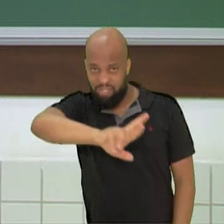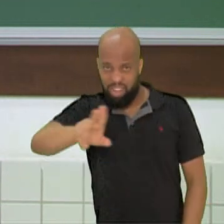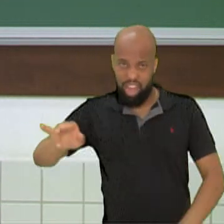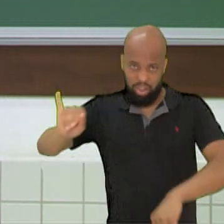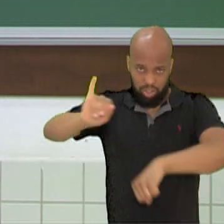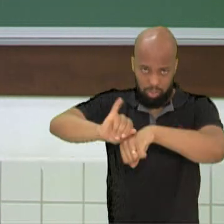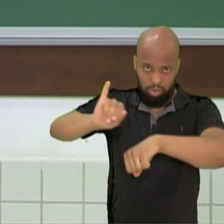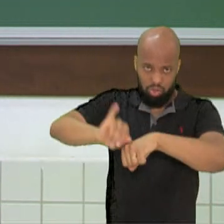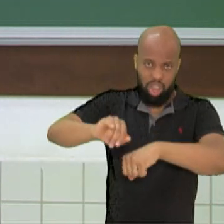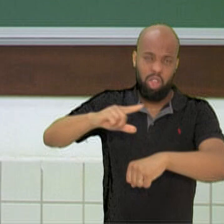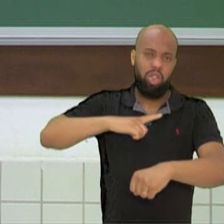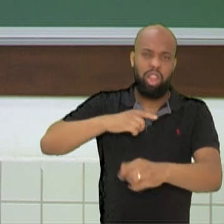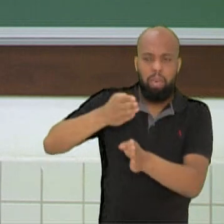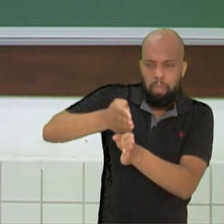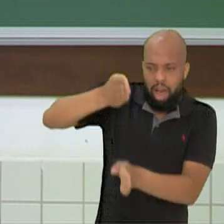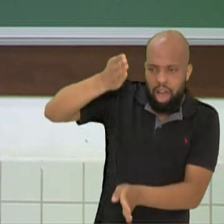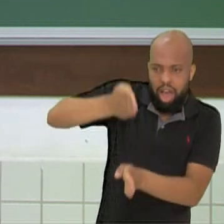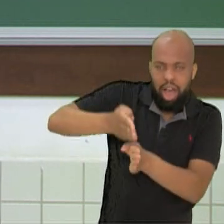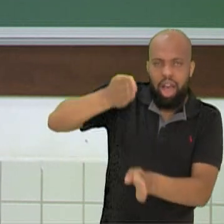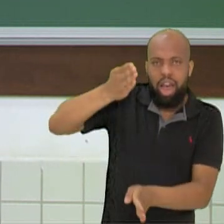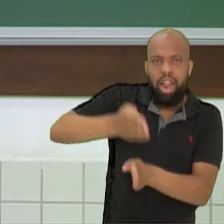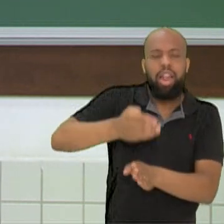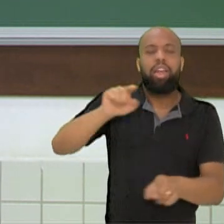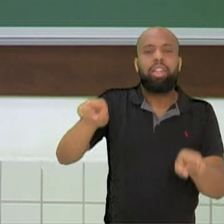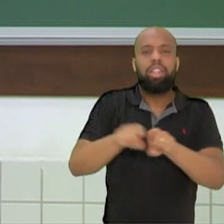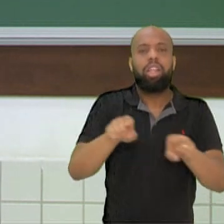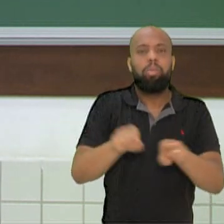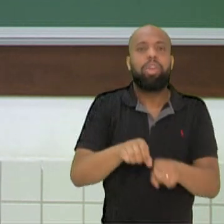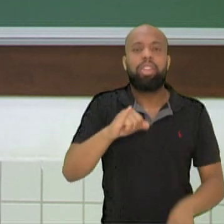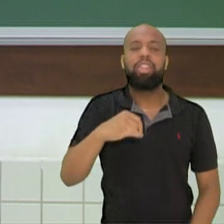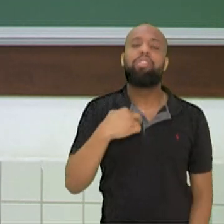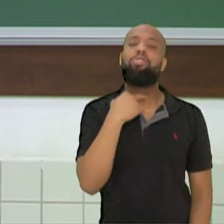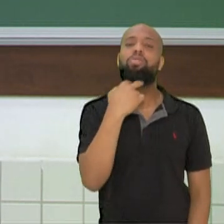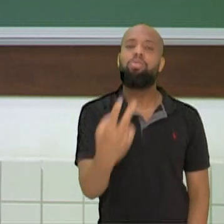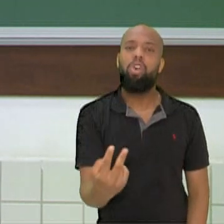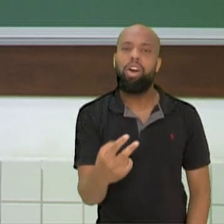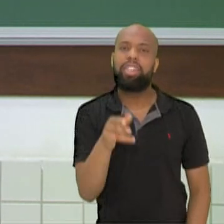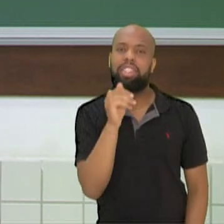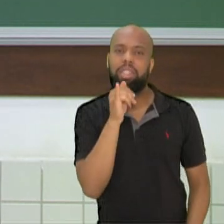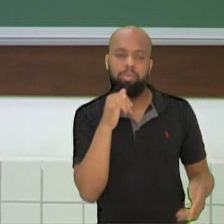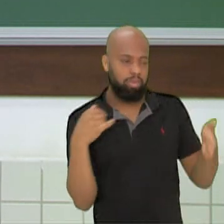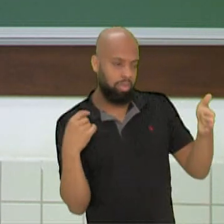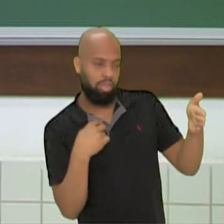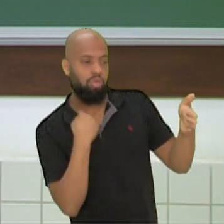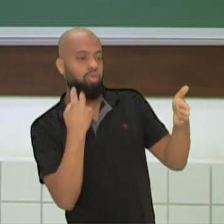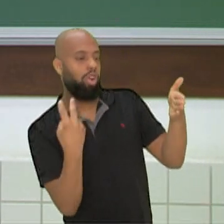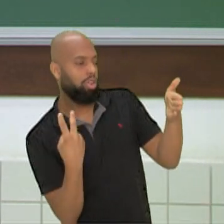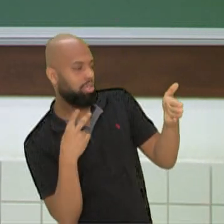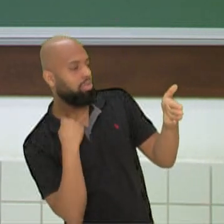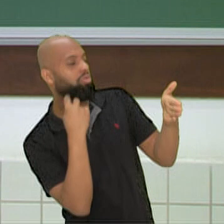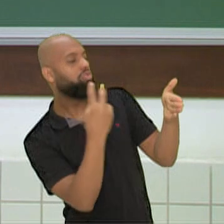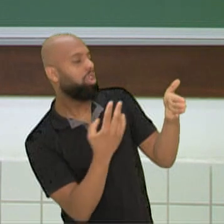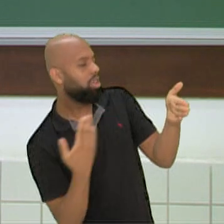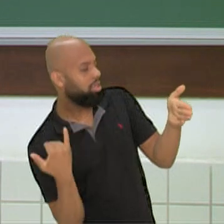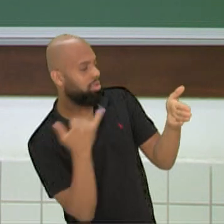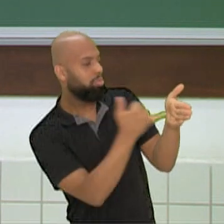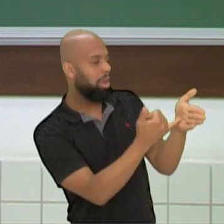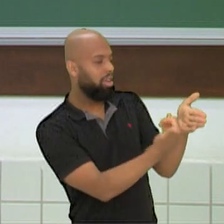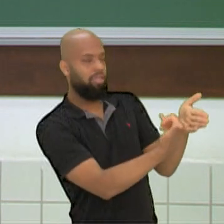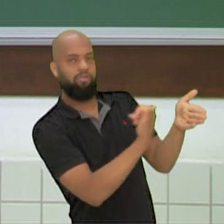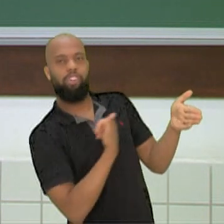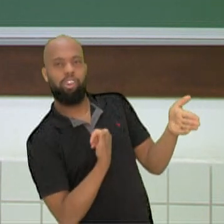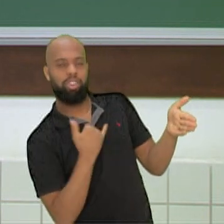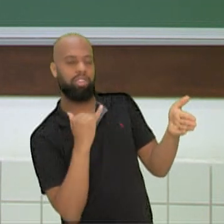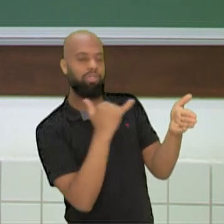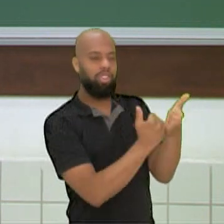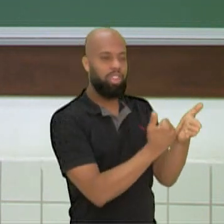que ficam ao redor, o teto e também o chão, conforme a tua voz bate e volta, não dá um tempo muito amplo para que você consiga